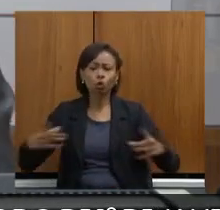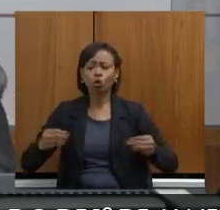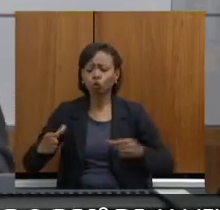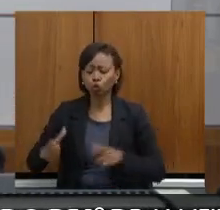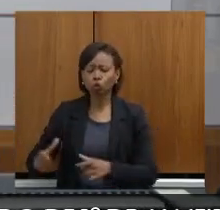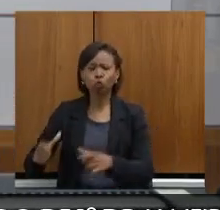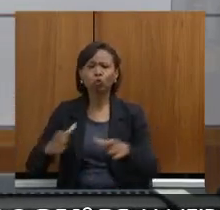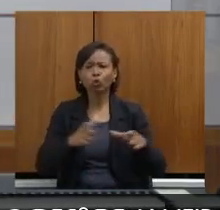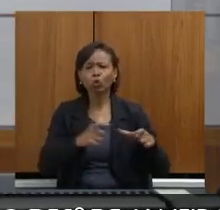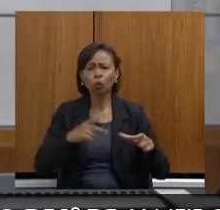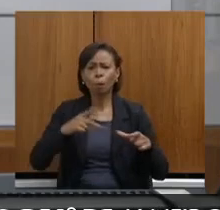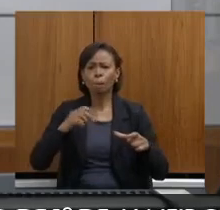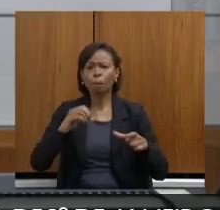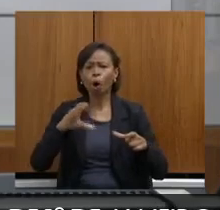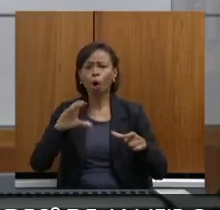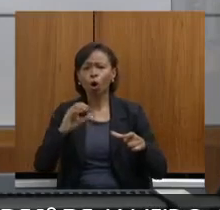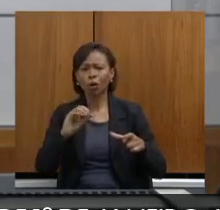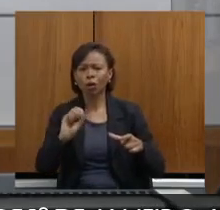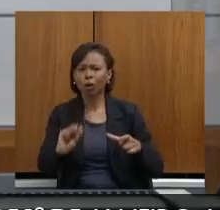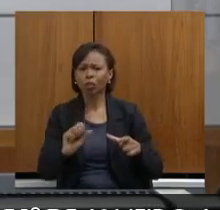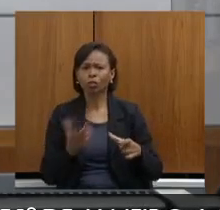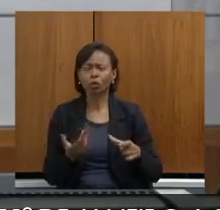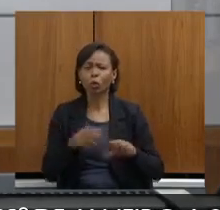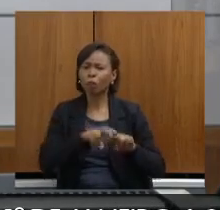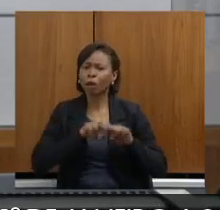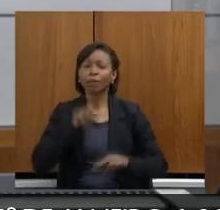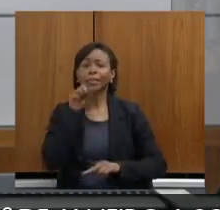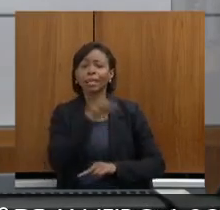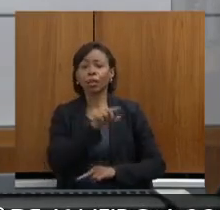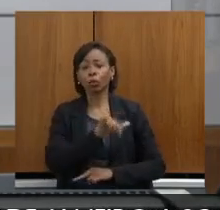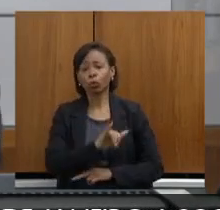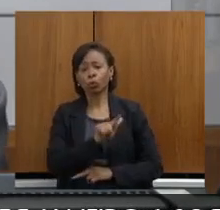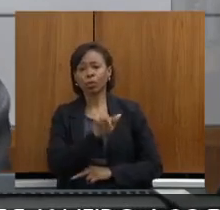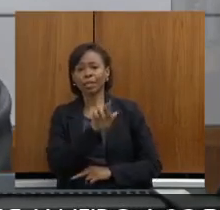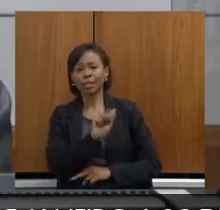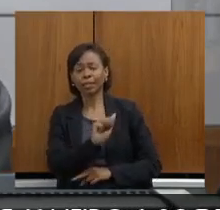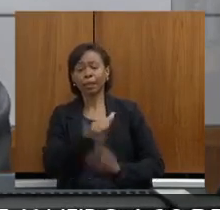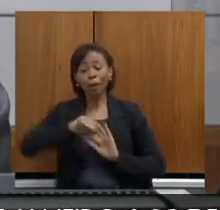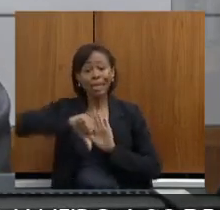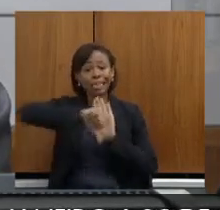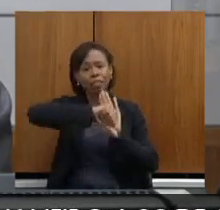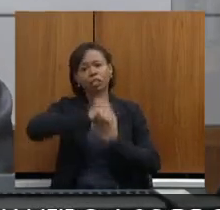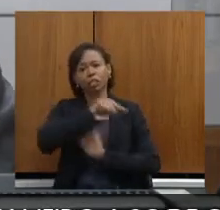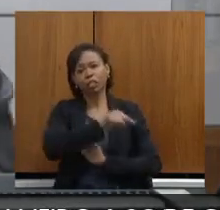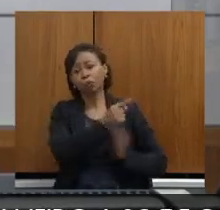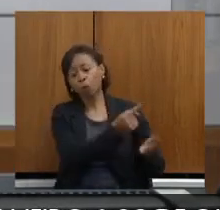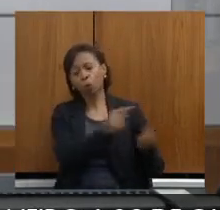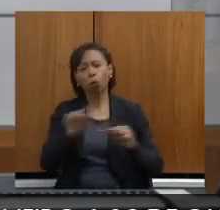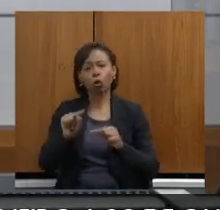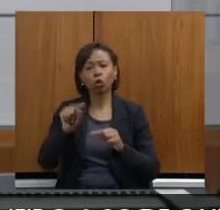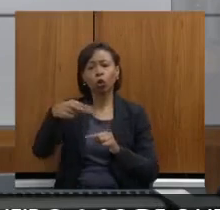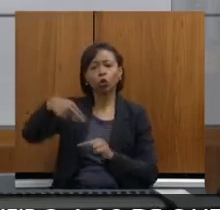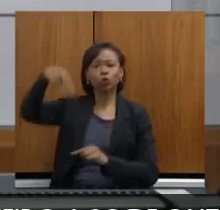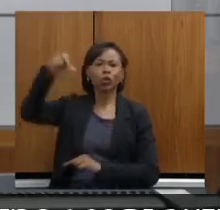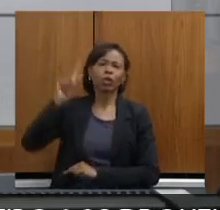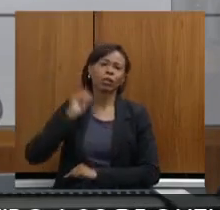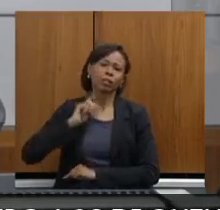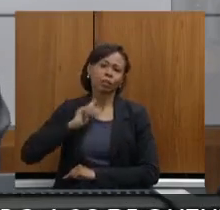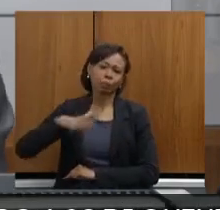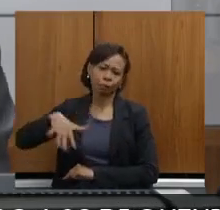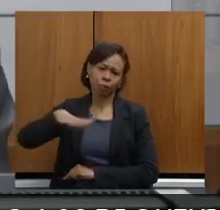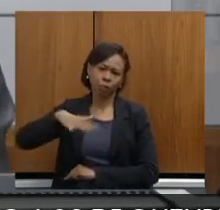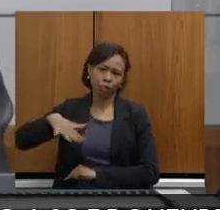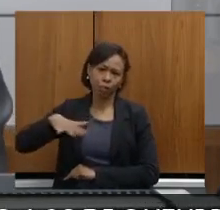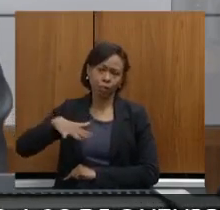essa com esse crime com essa maldade o pessoal do INCRA fez quando o pessoal do norte de Minas e lá na hora